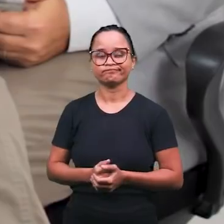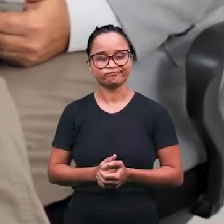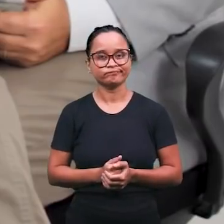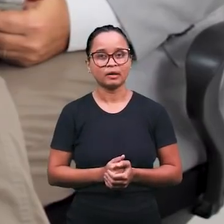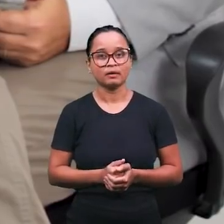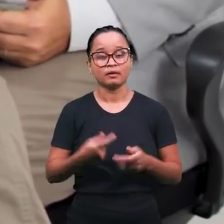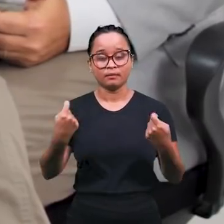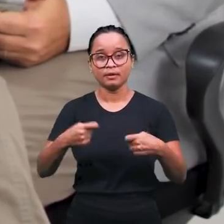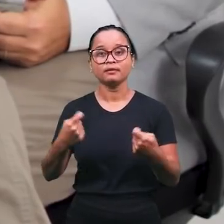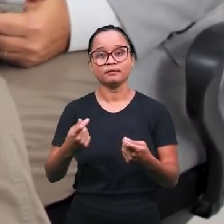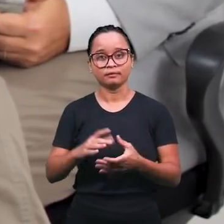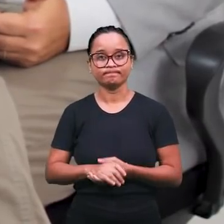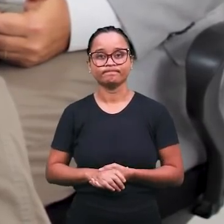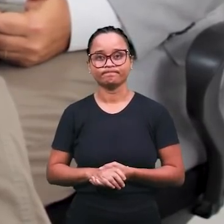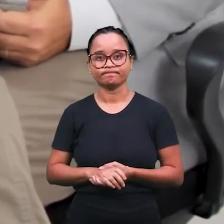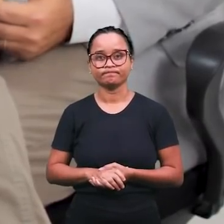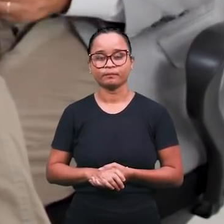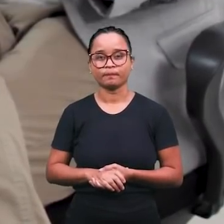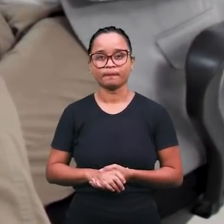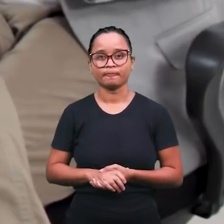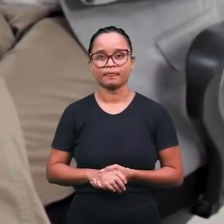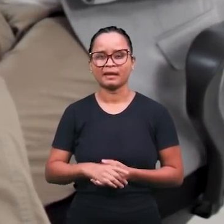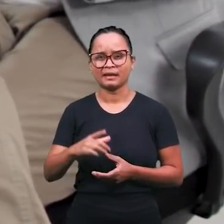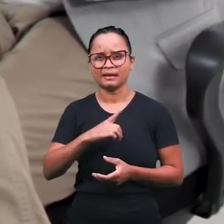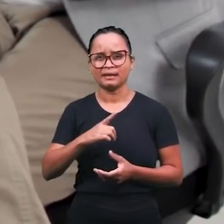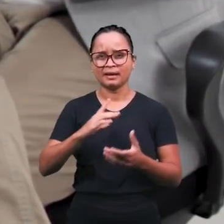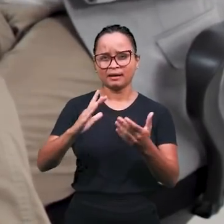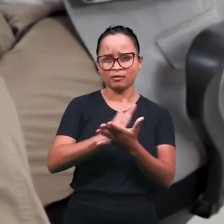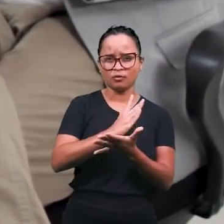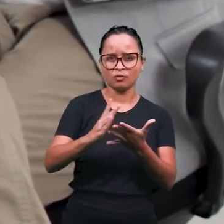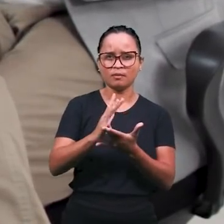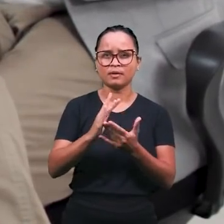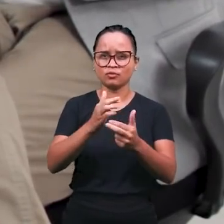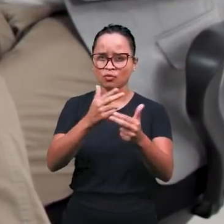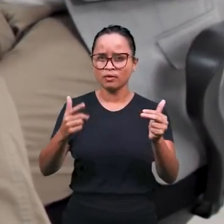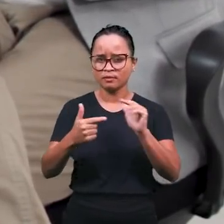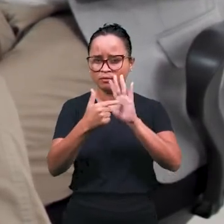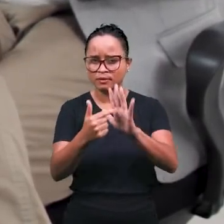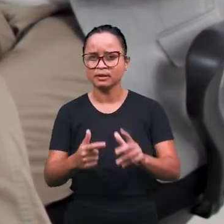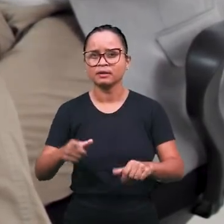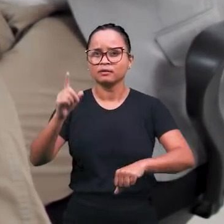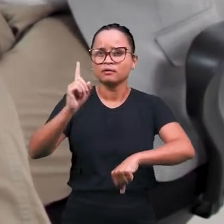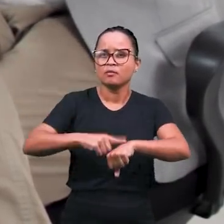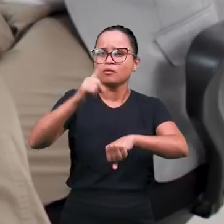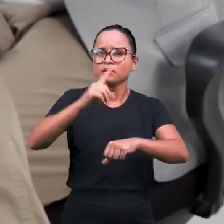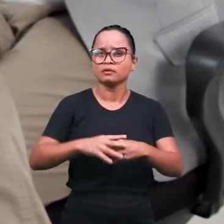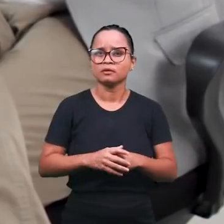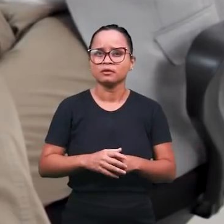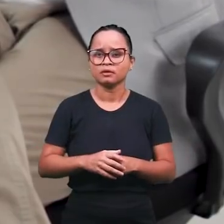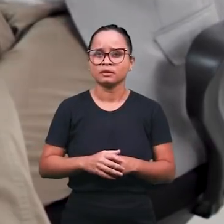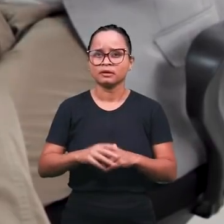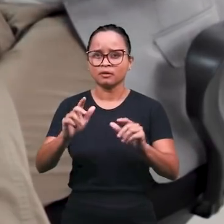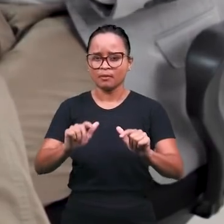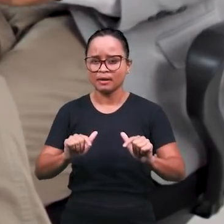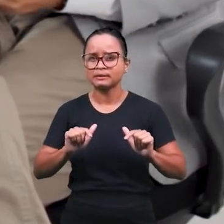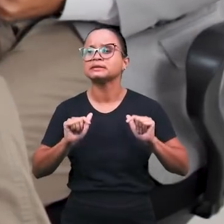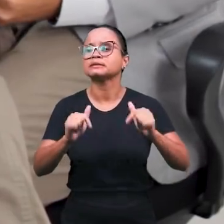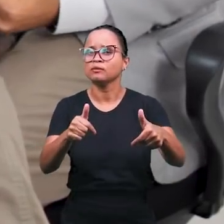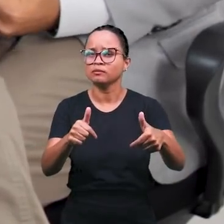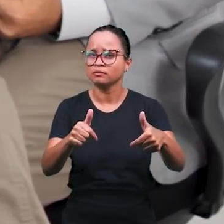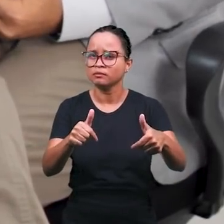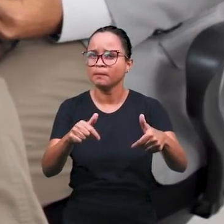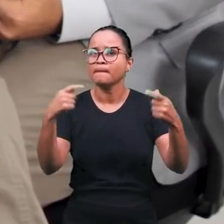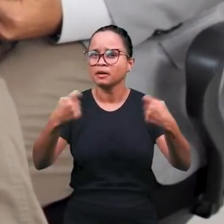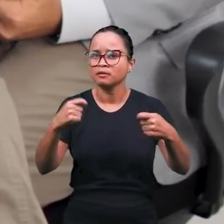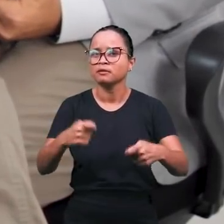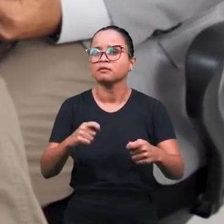a batalha. Perde a batalha. Perde a batalha. Tem sinais que mostram que chegou o momento de tomar uma atitude um pouco mais séria?